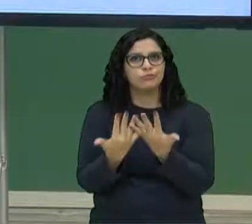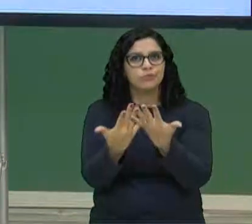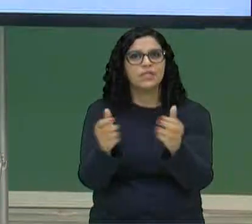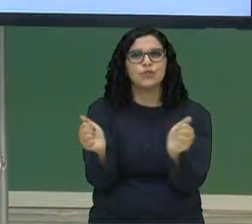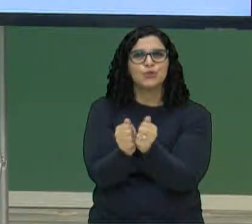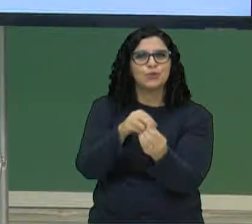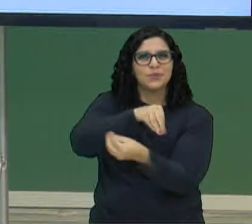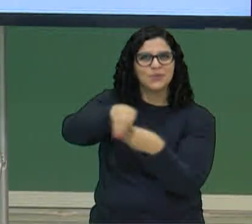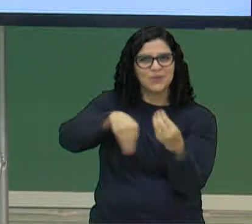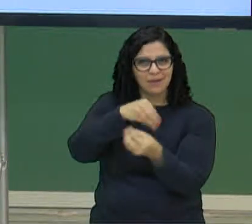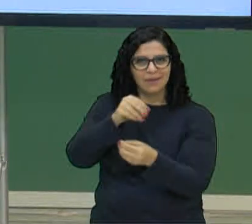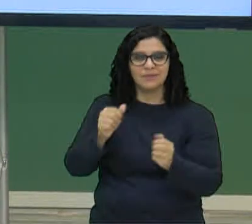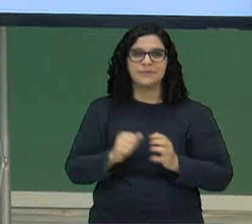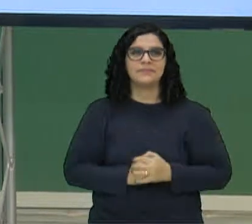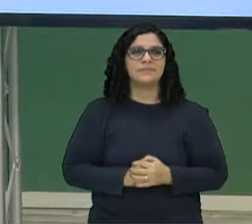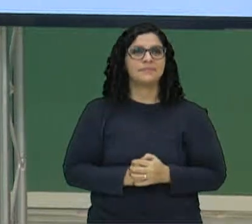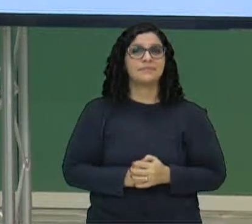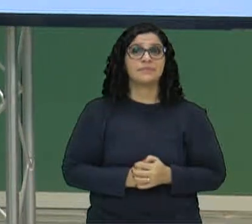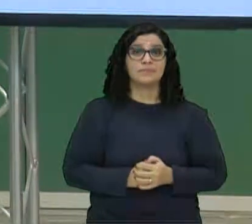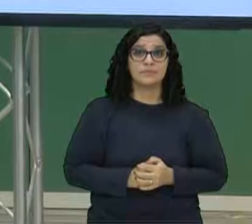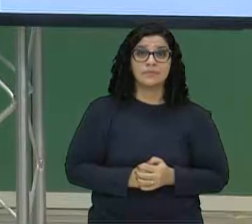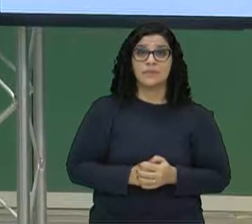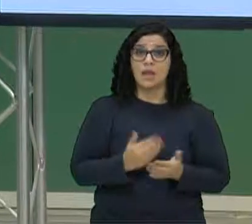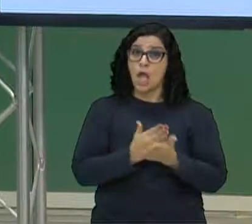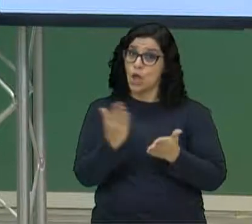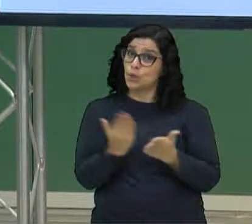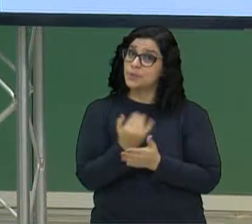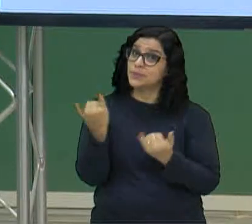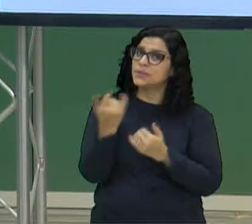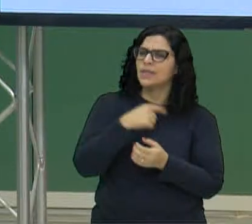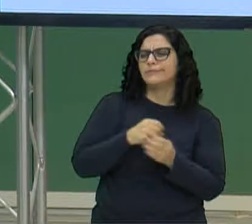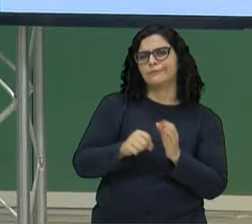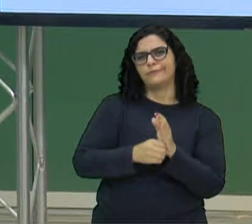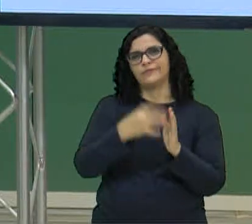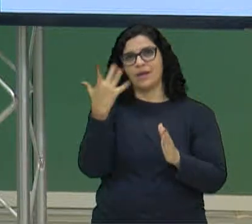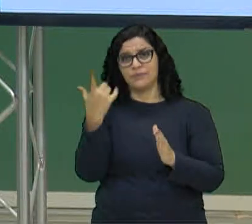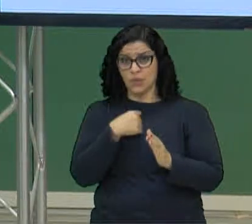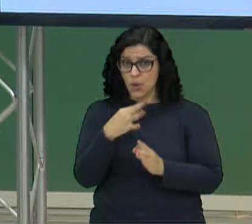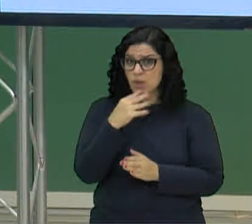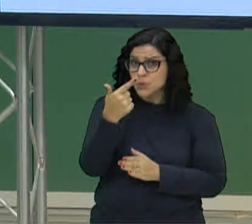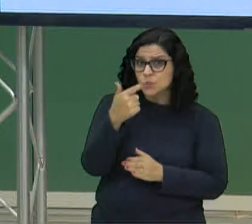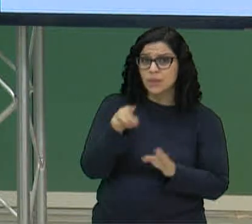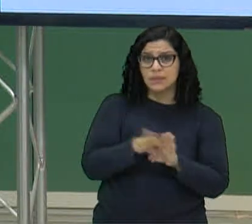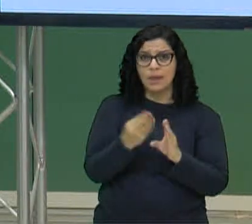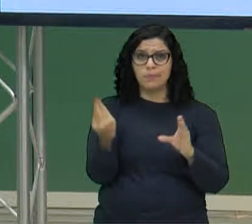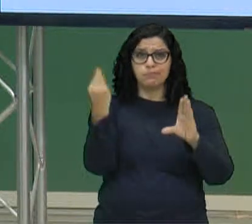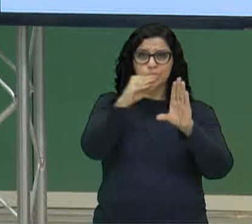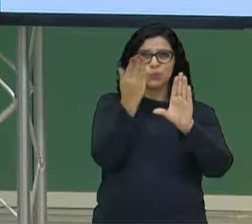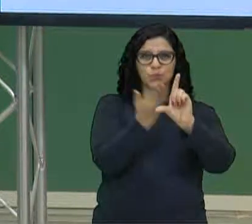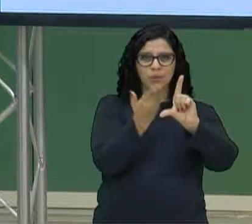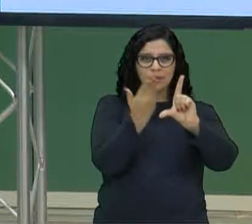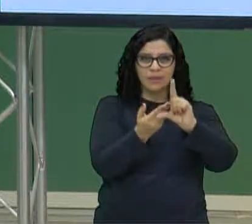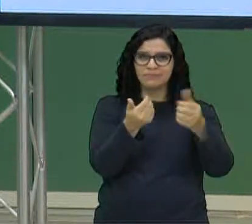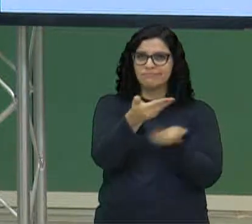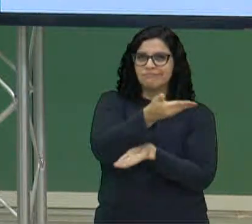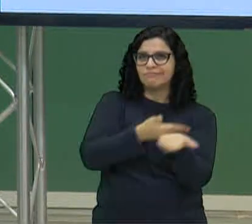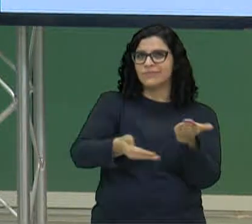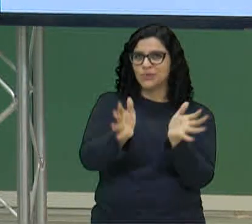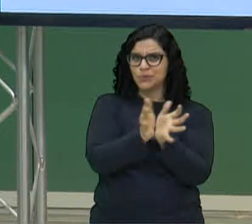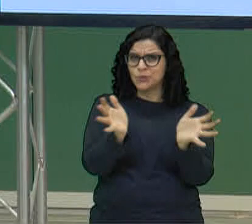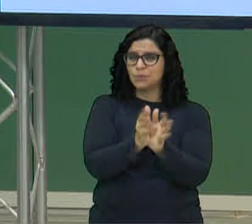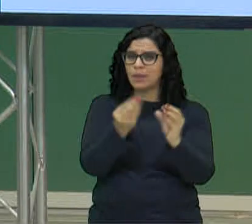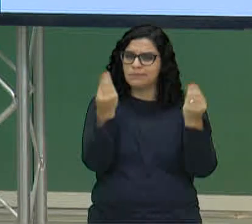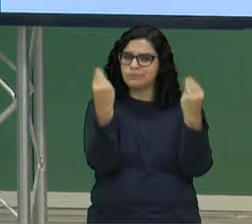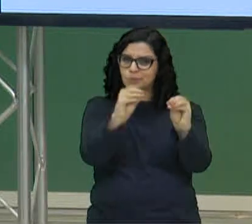azola junto. Algumas importâncias, existem mais. Você conhece uma? Manda lá no Classroom, compartilha com a sua turma. Põe